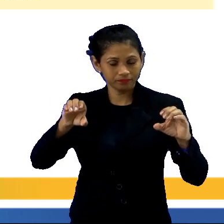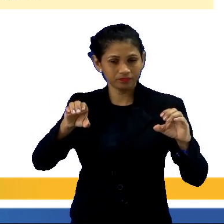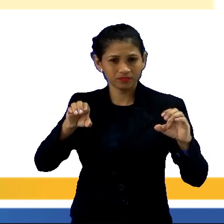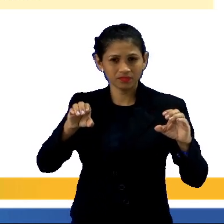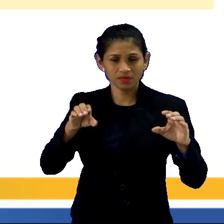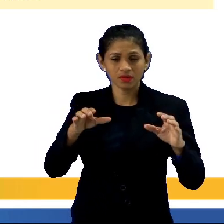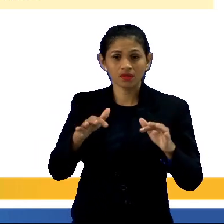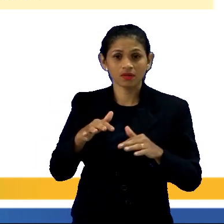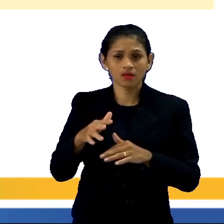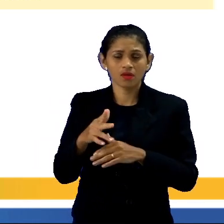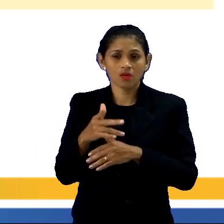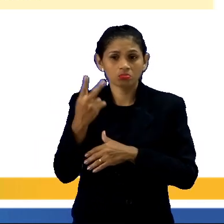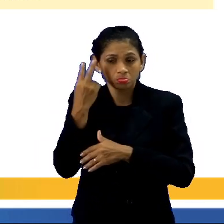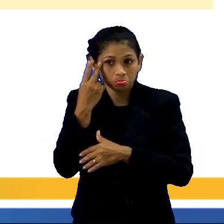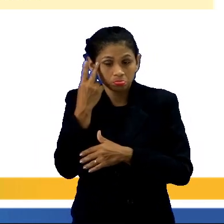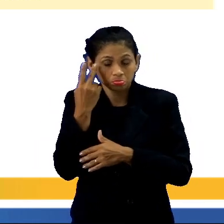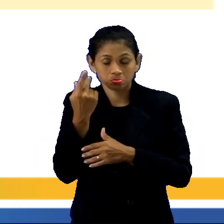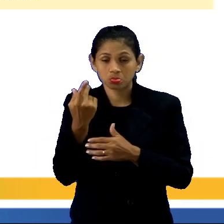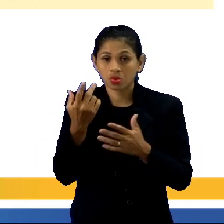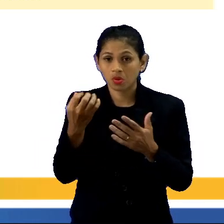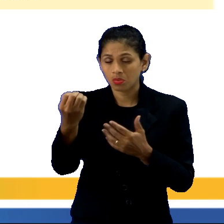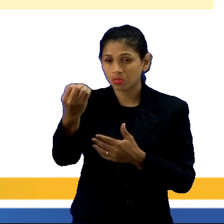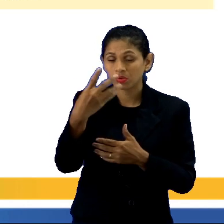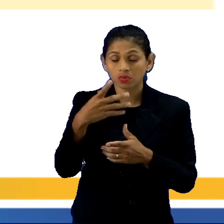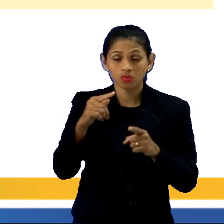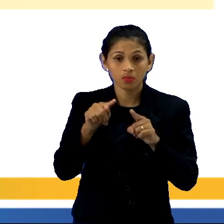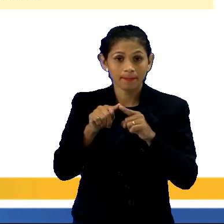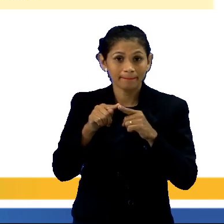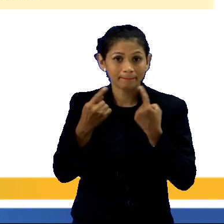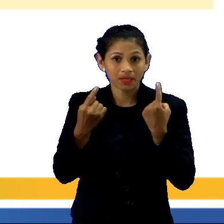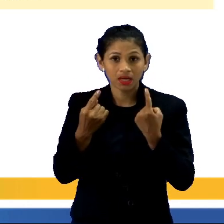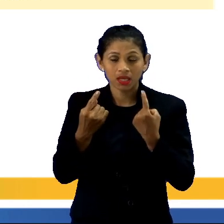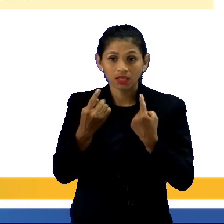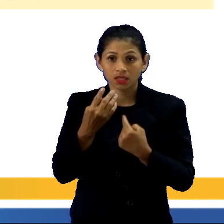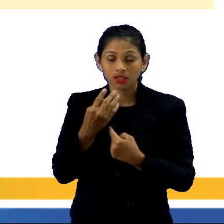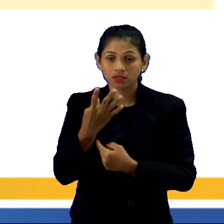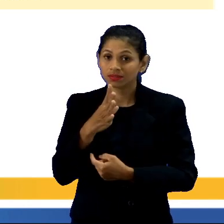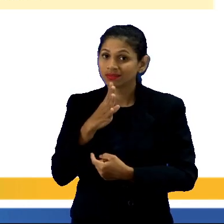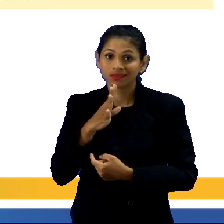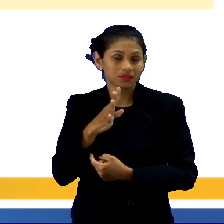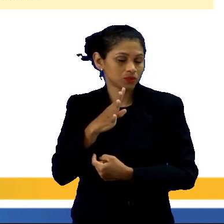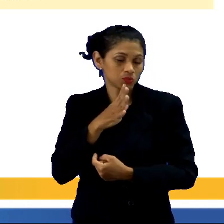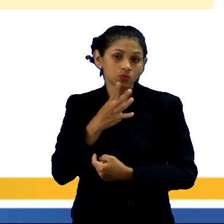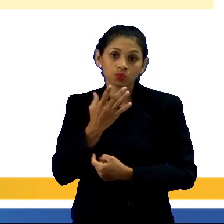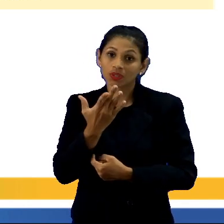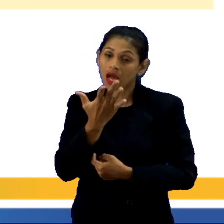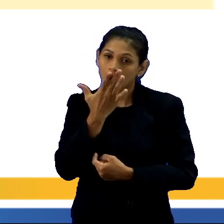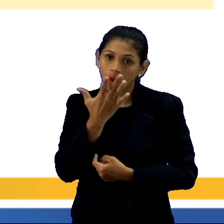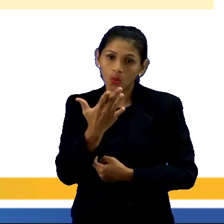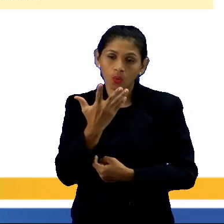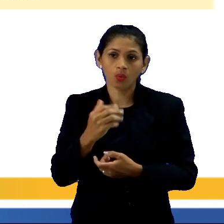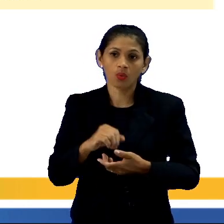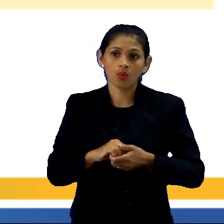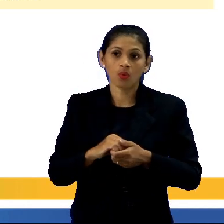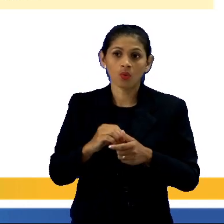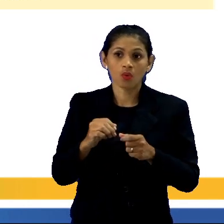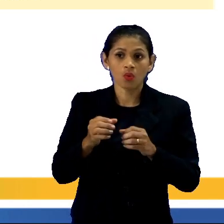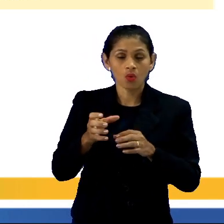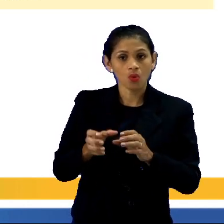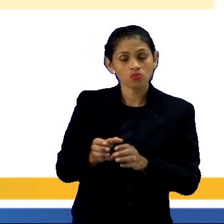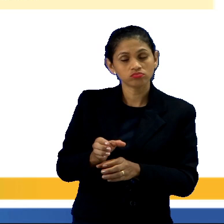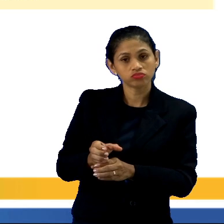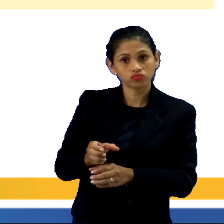não fazem a distinção de cores. Já os côneas são as estruturas que vão fornecer imagens coloridas